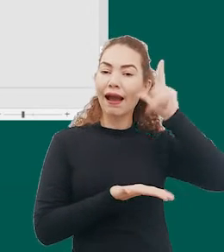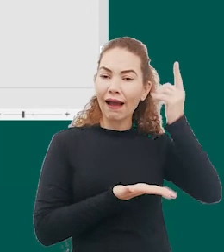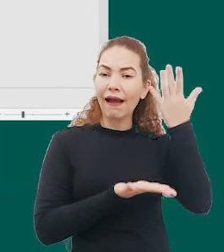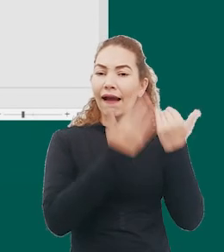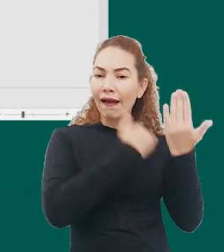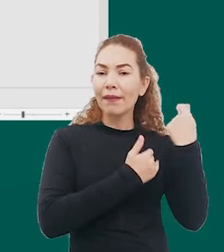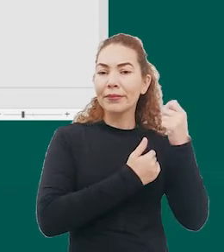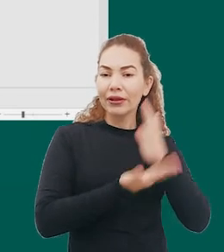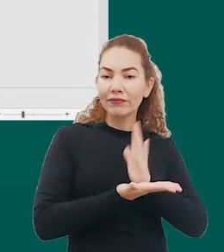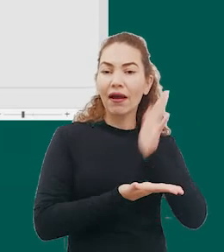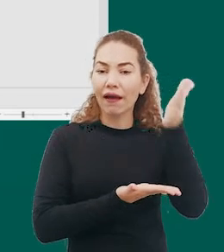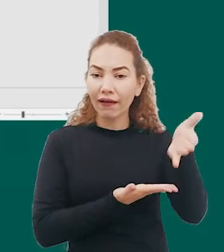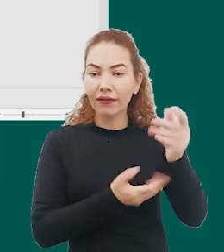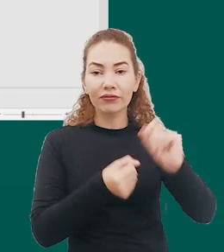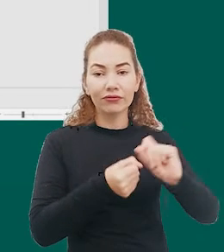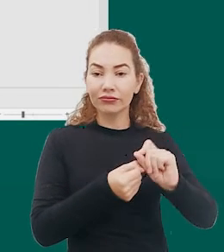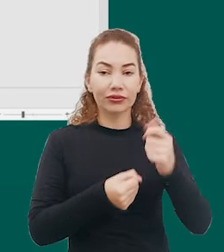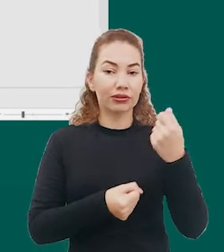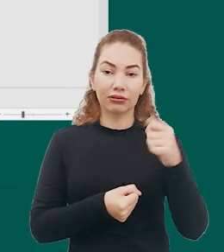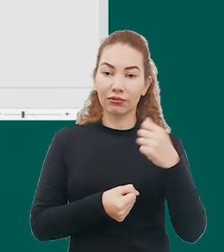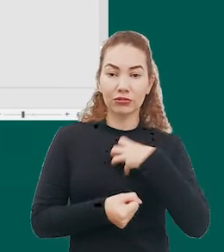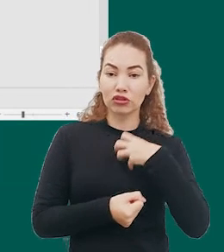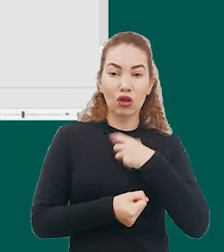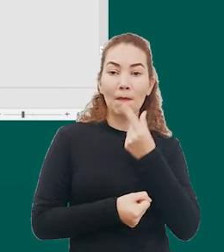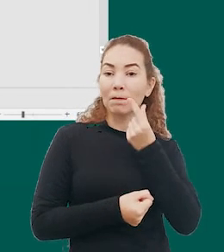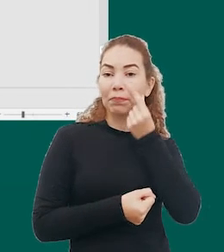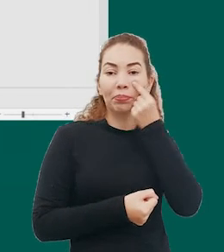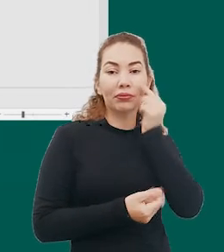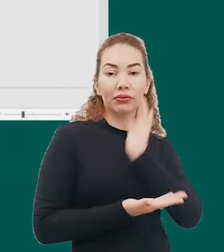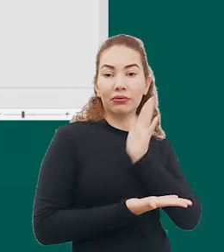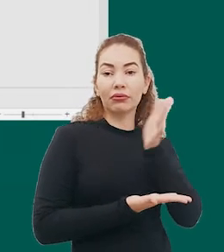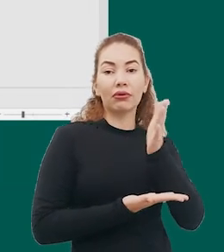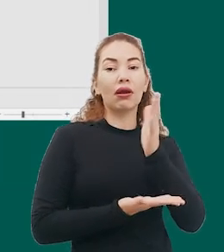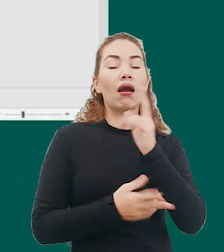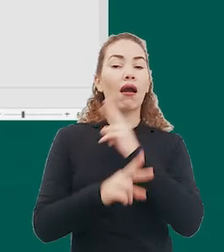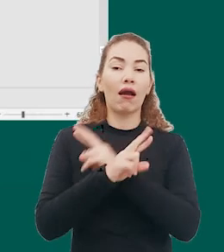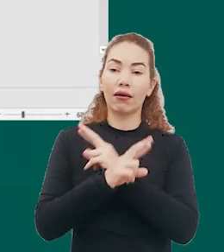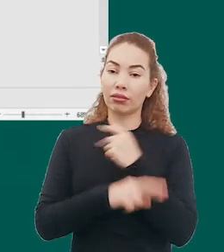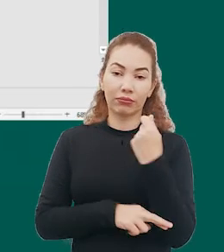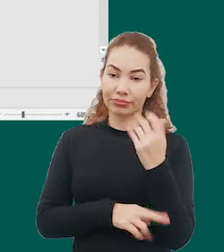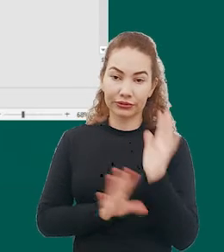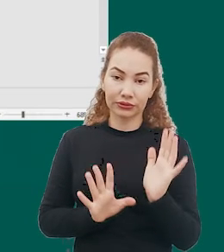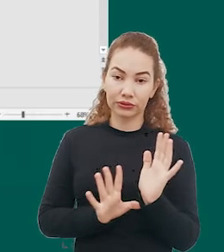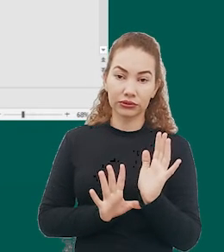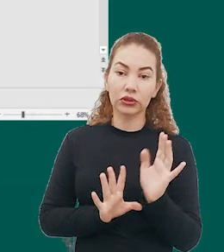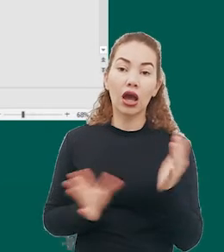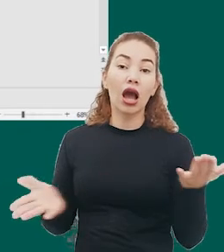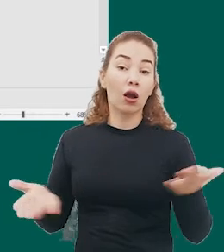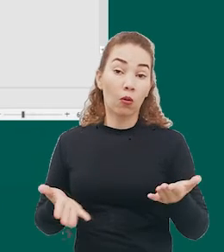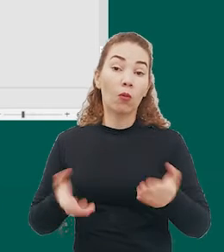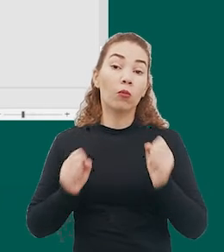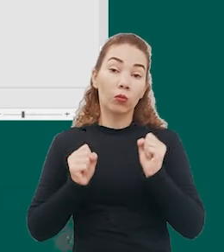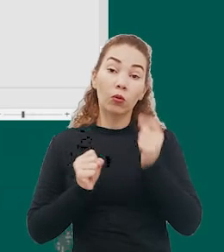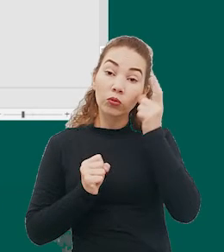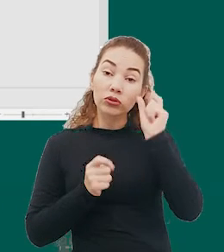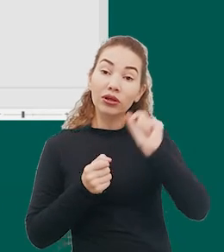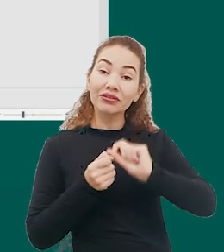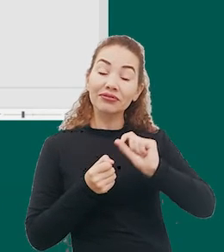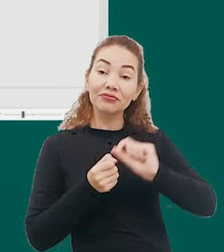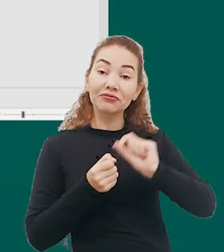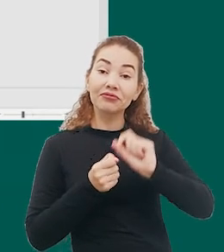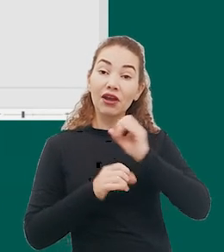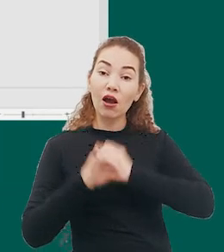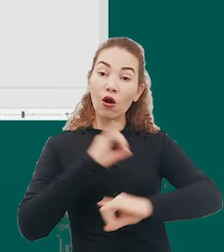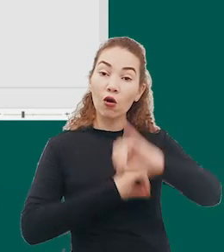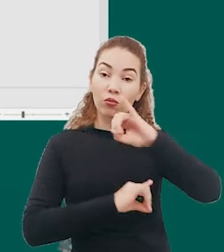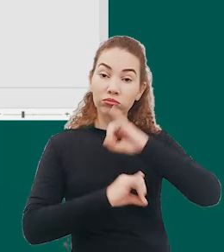gente precisava ir. Não precisa ir de forma presencial até a Receita Federal. Vocês podem fazer esse